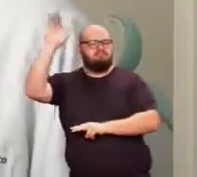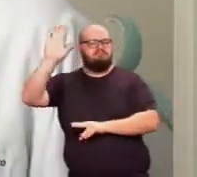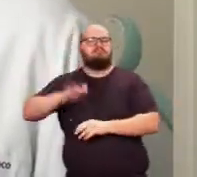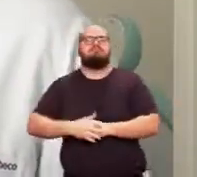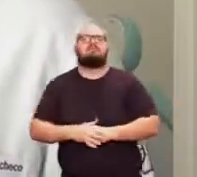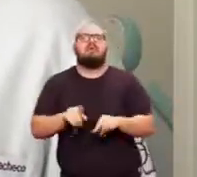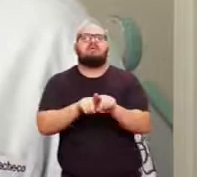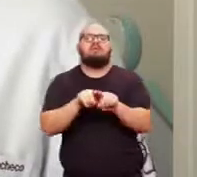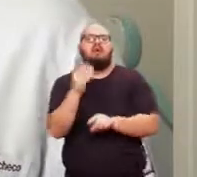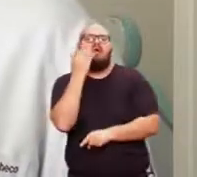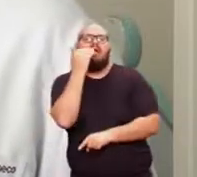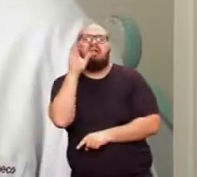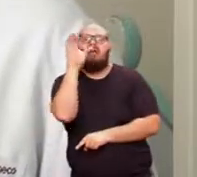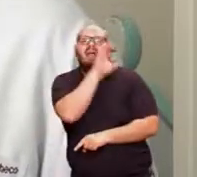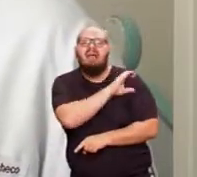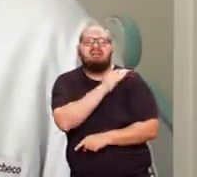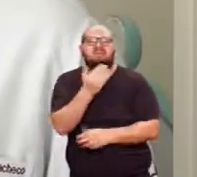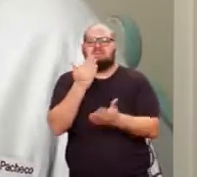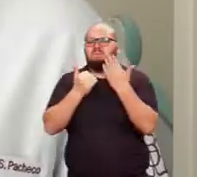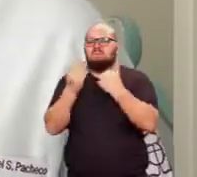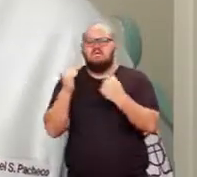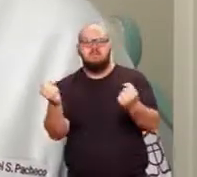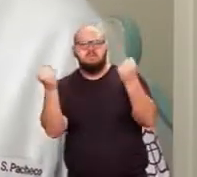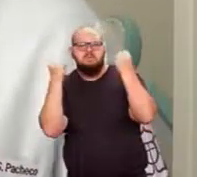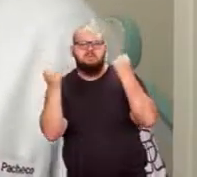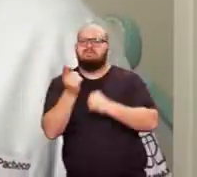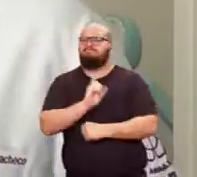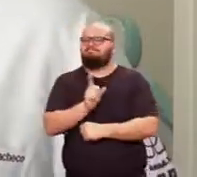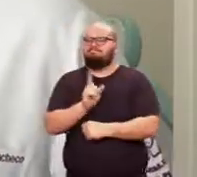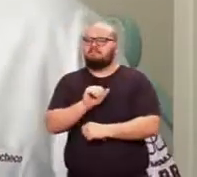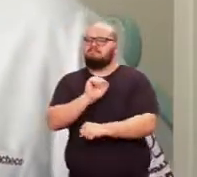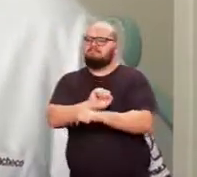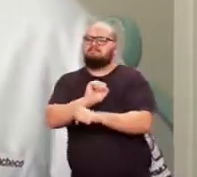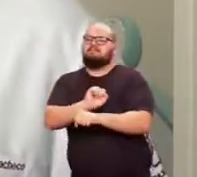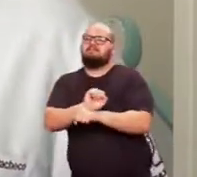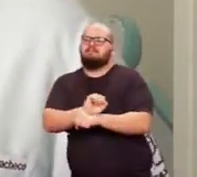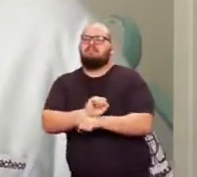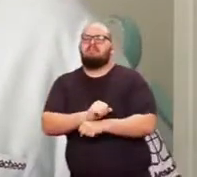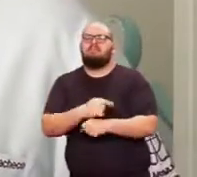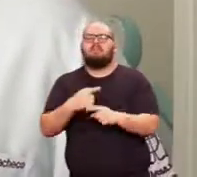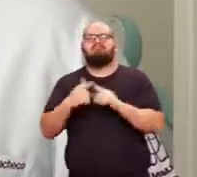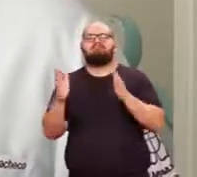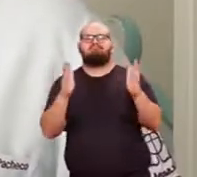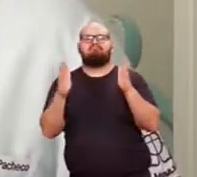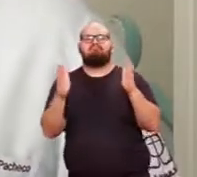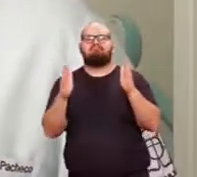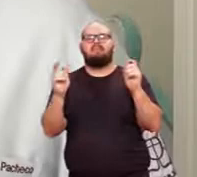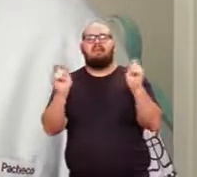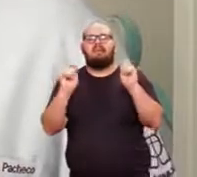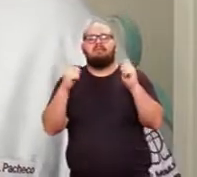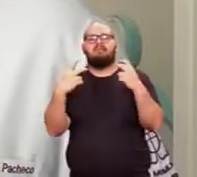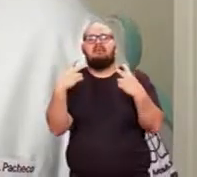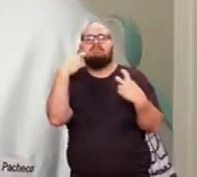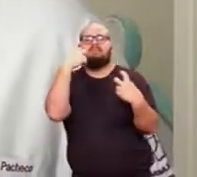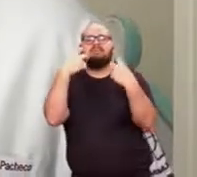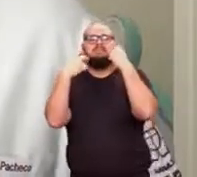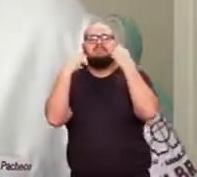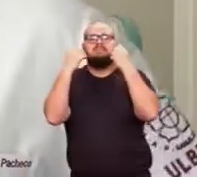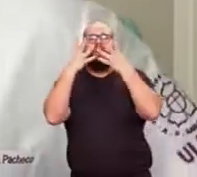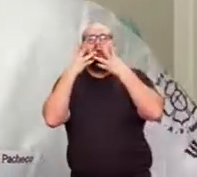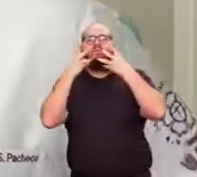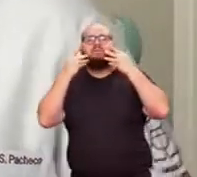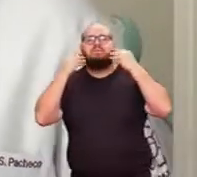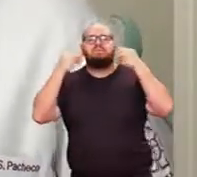tentar ficar sentado, não comer coisa quente ali, não fazer esforço físico nesse período, para que